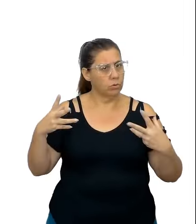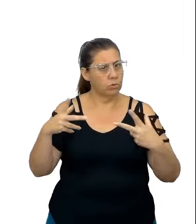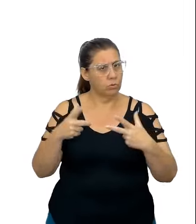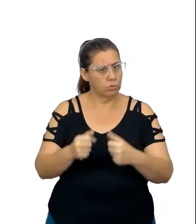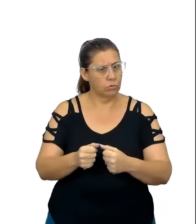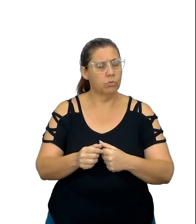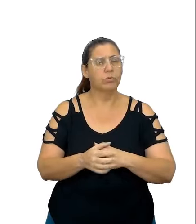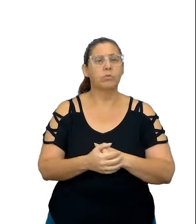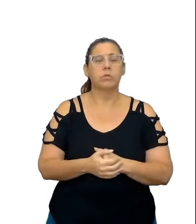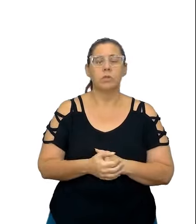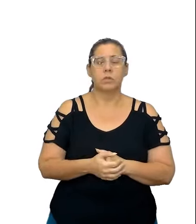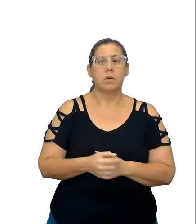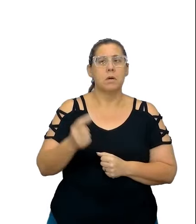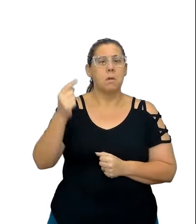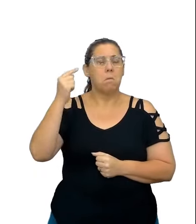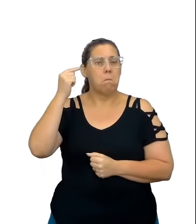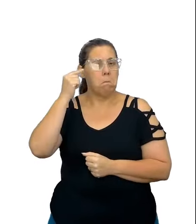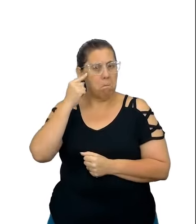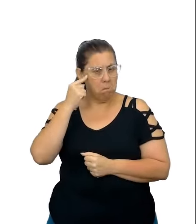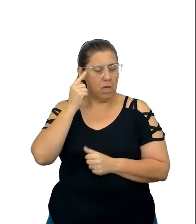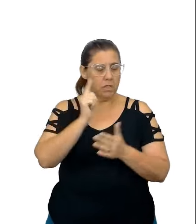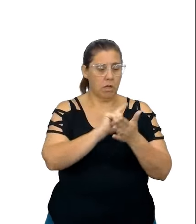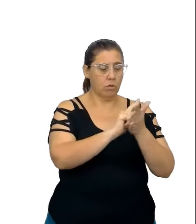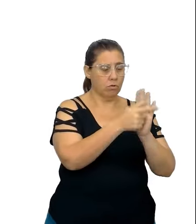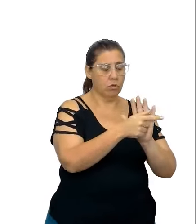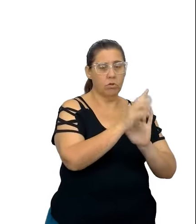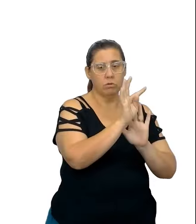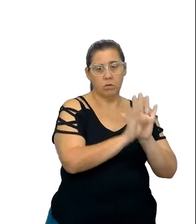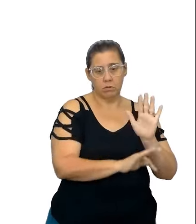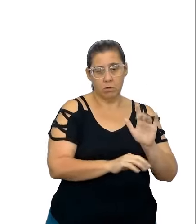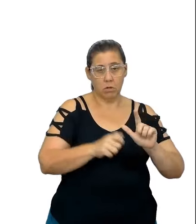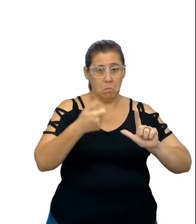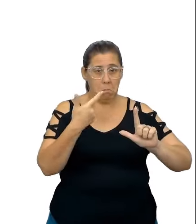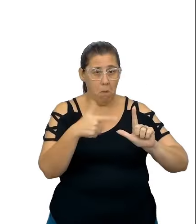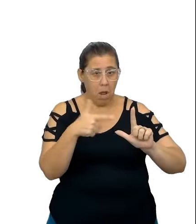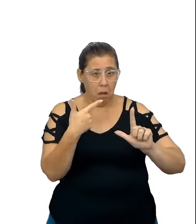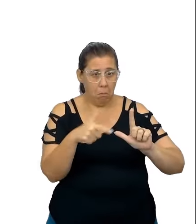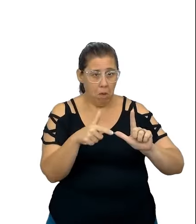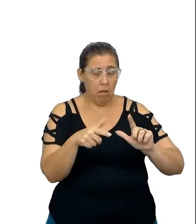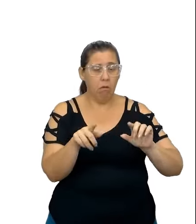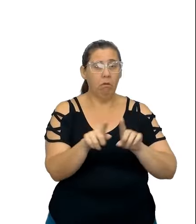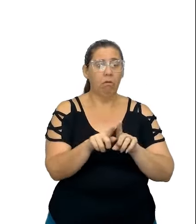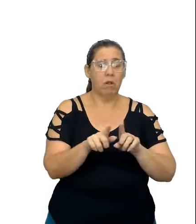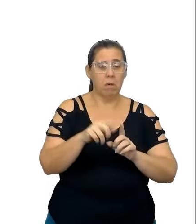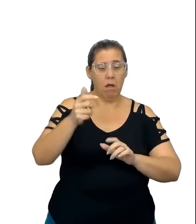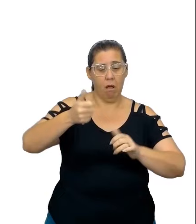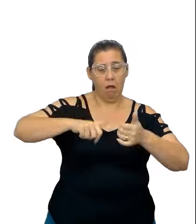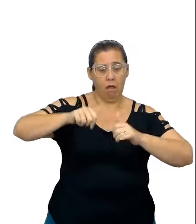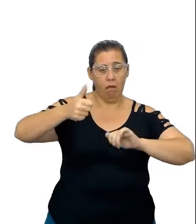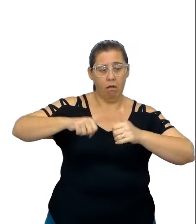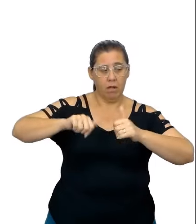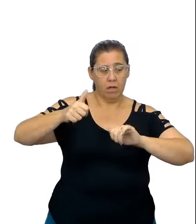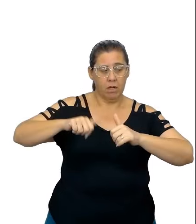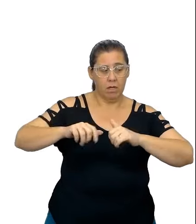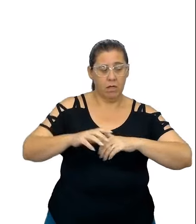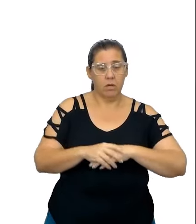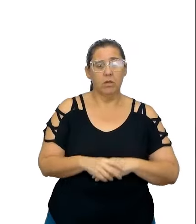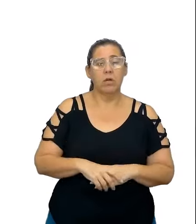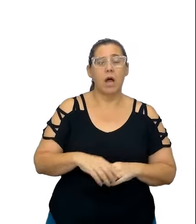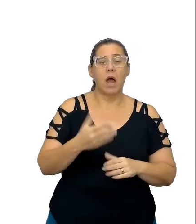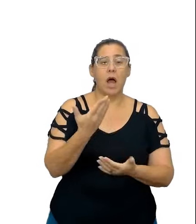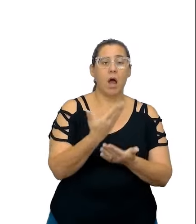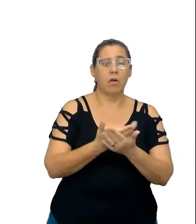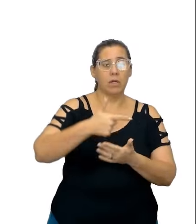SA5, pensar a respeito do gênero textual meme e analisar as aulas 7 e